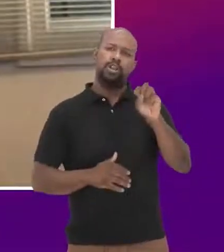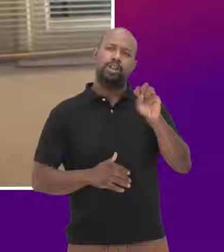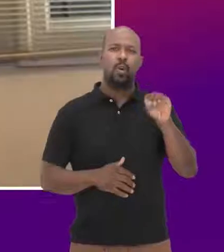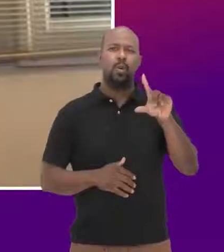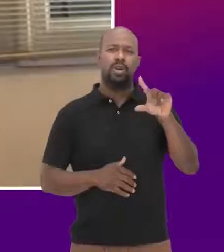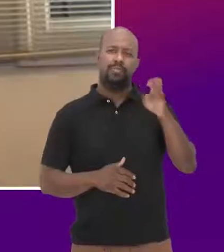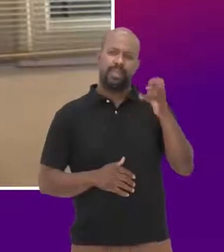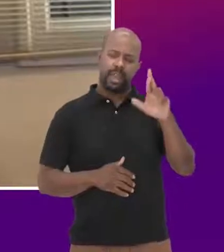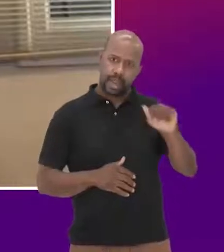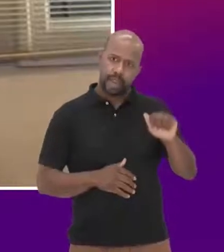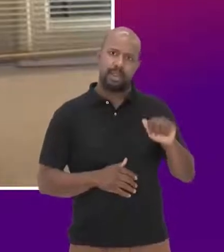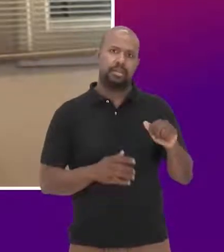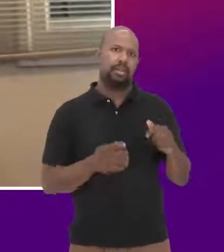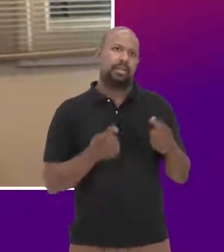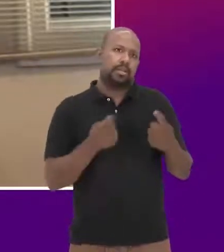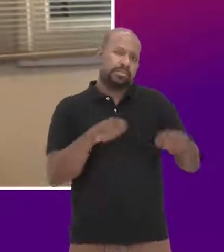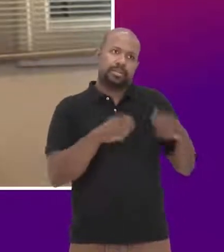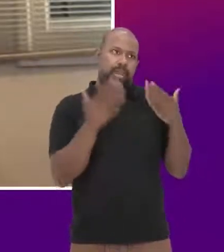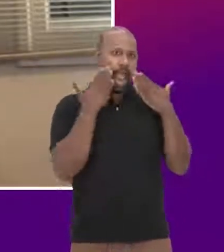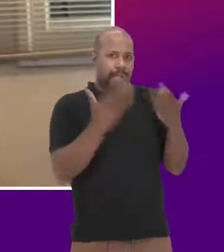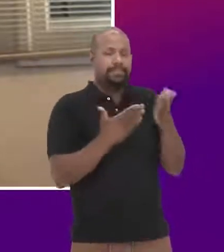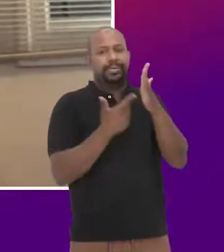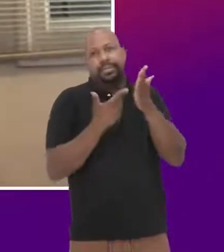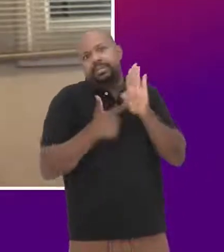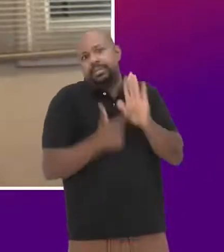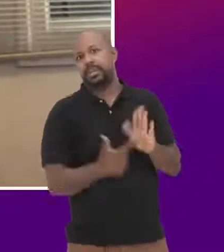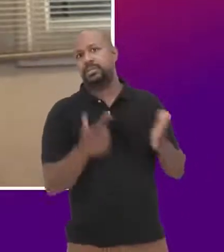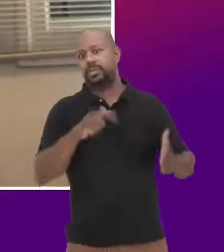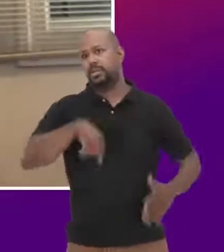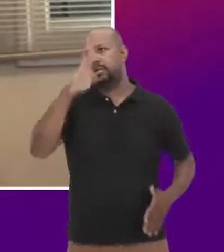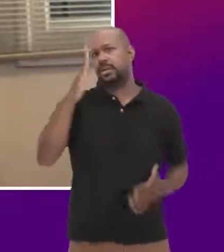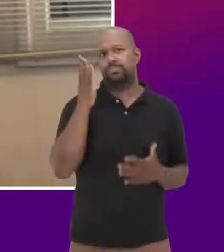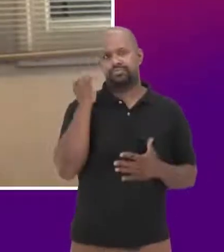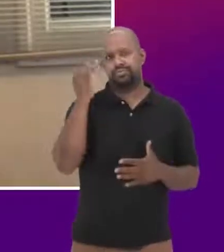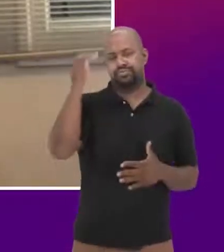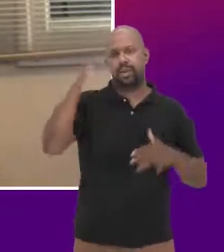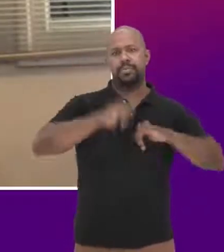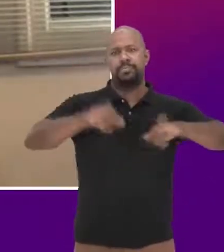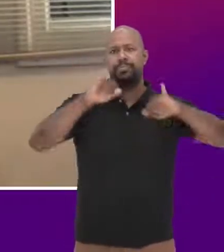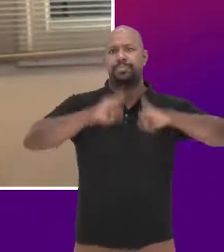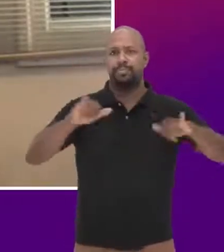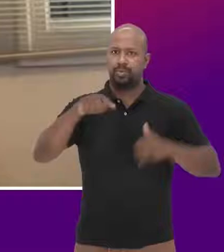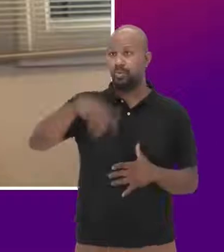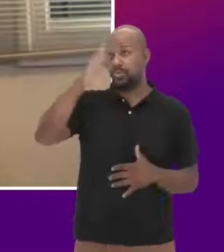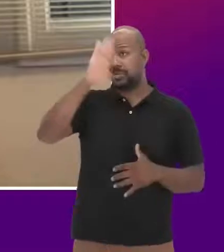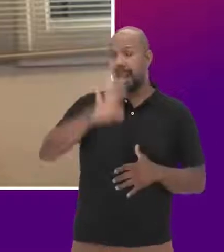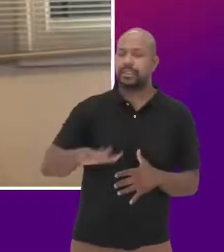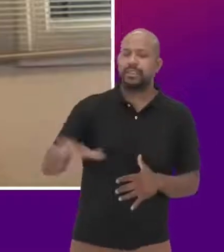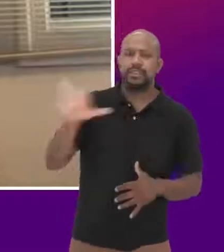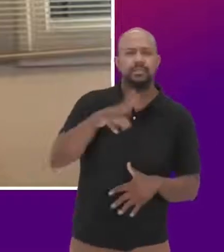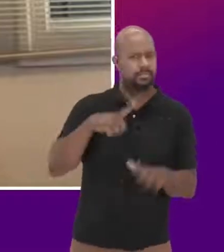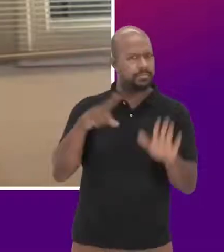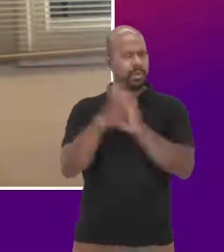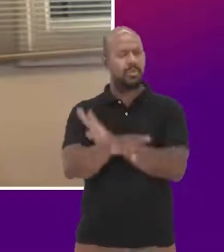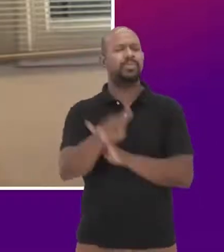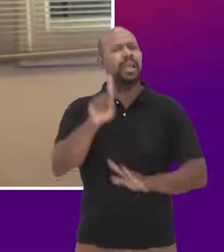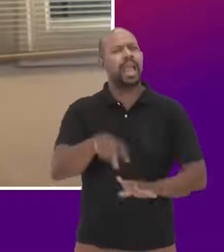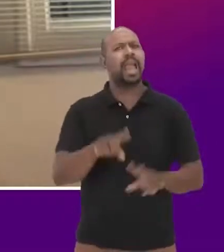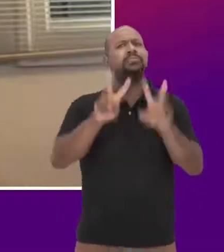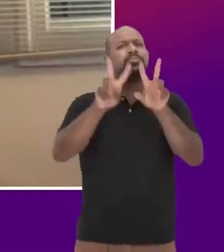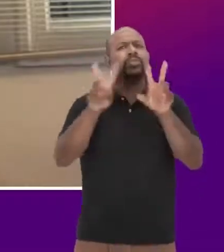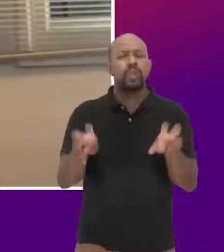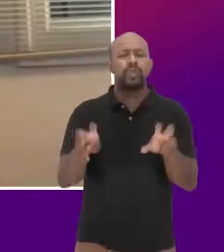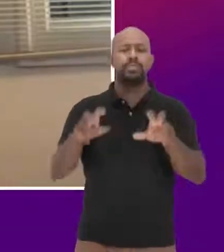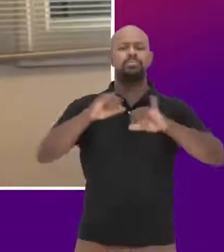precisa apresentação, é dos mais conhecidos publicitários do Brasil, e a pergunta é justamente